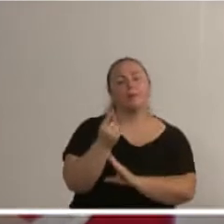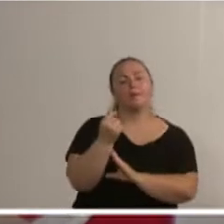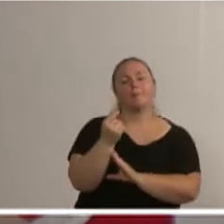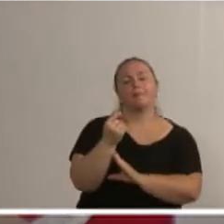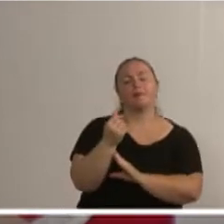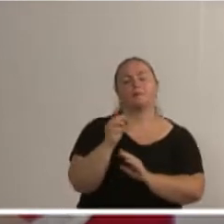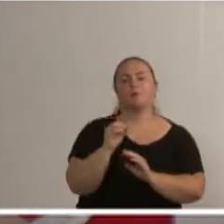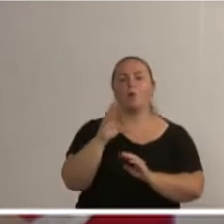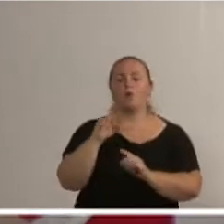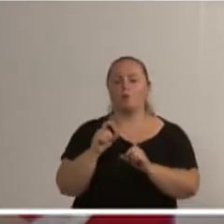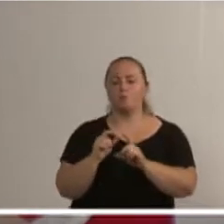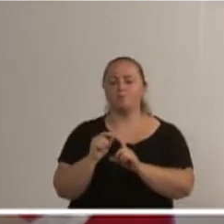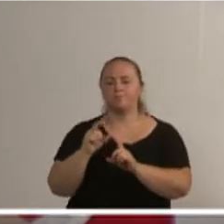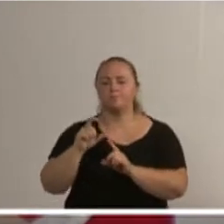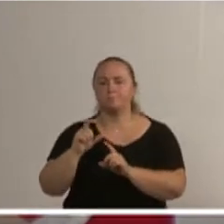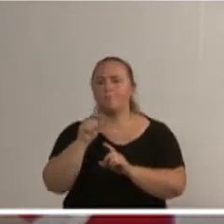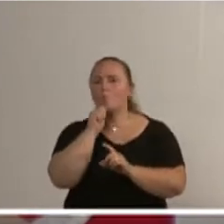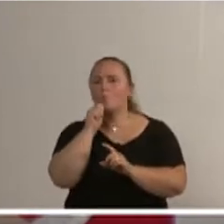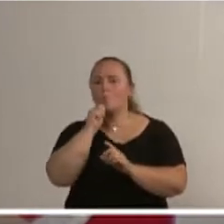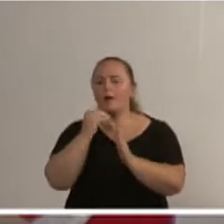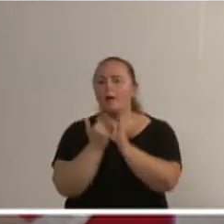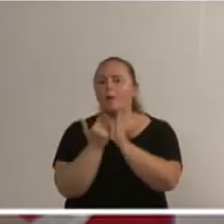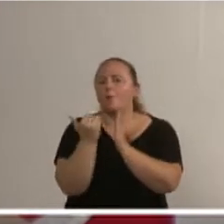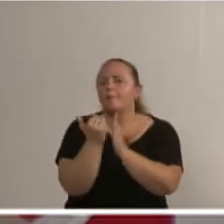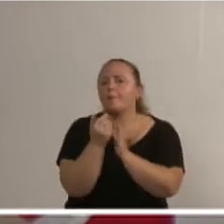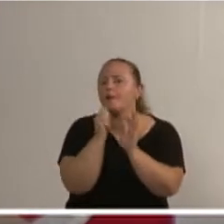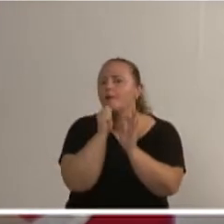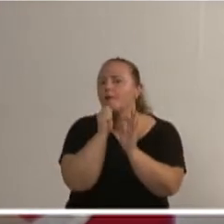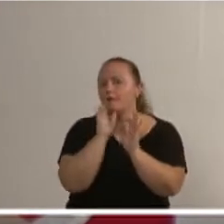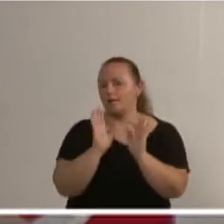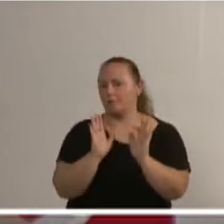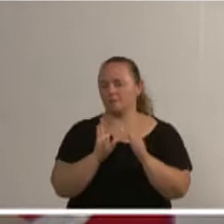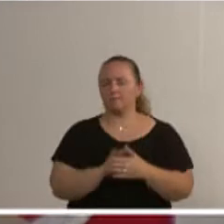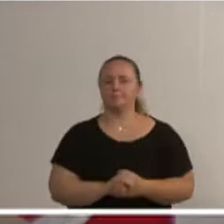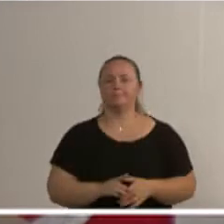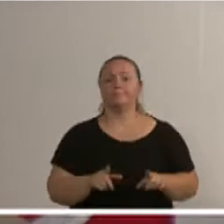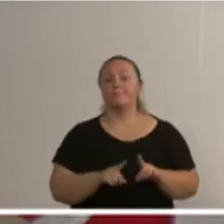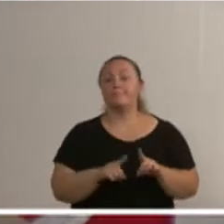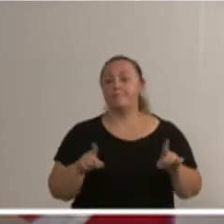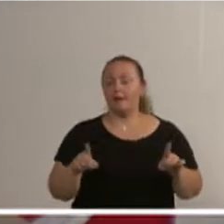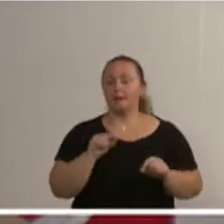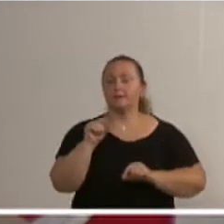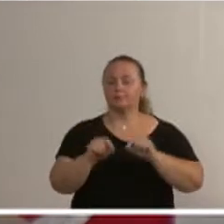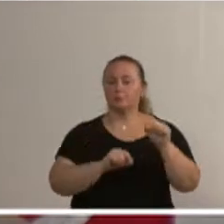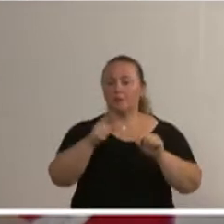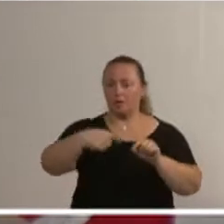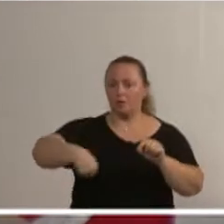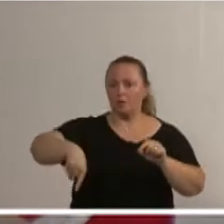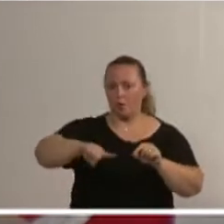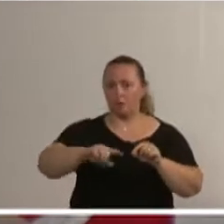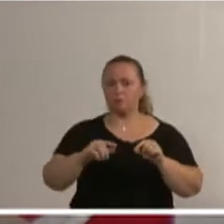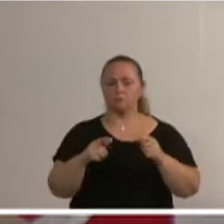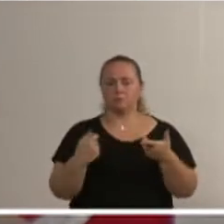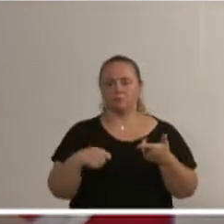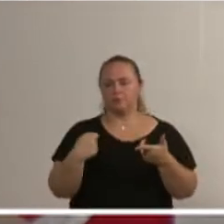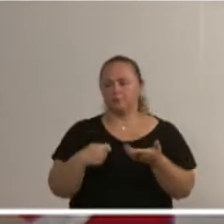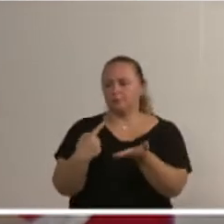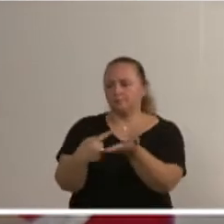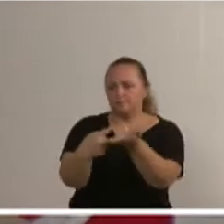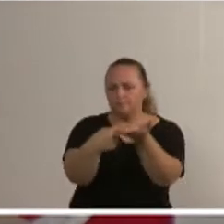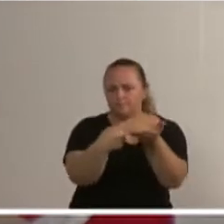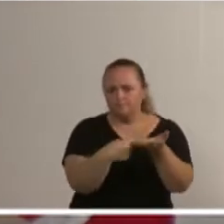ter um aumento na passagem. Mas para que isso aconteça, nós entramos no consenso, esse tripé que eu volto a falar, a